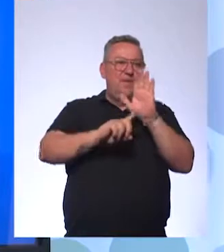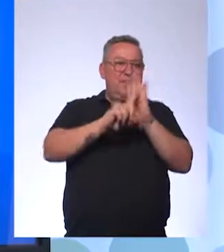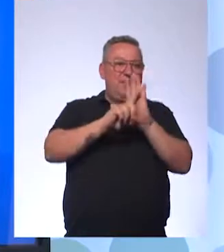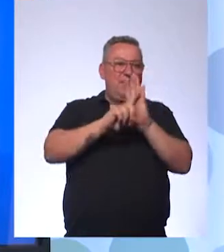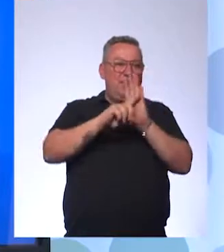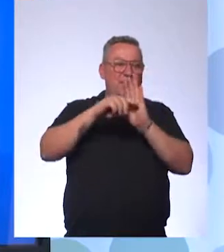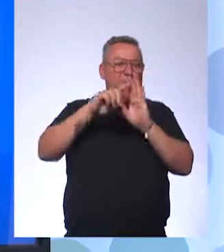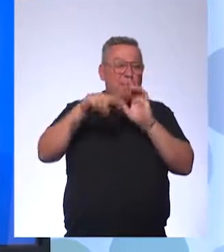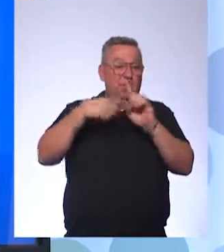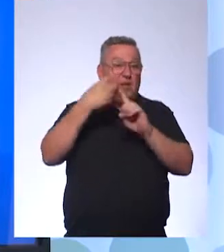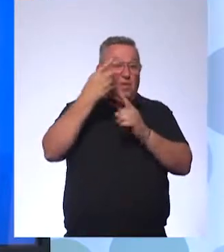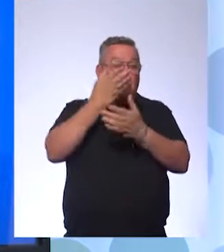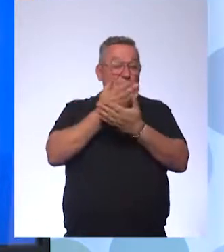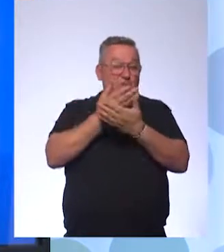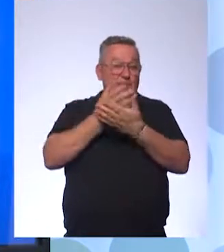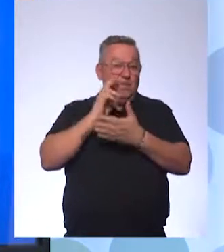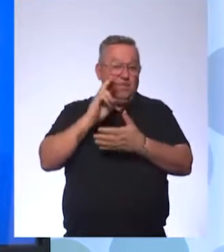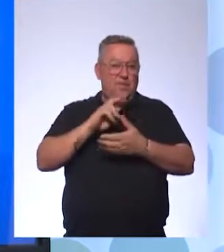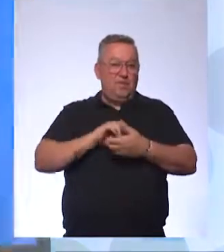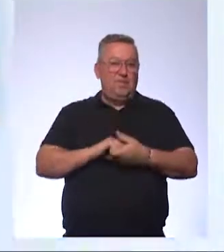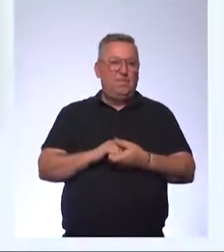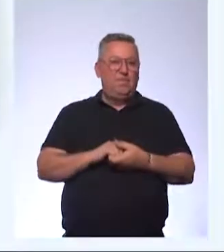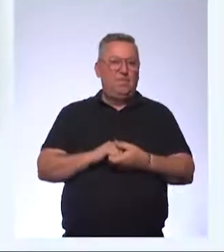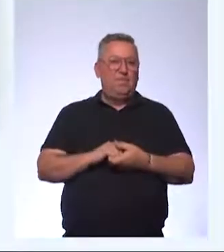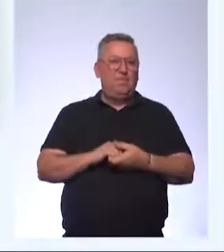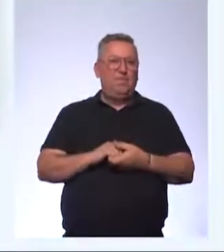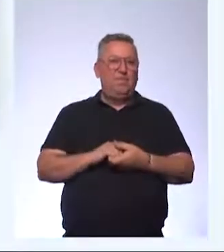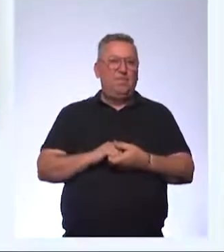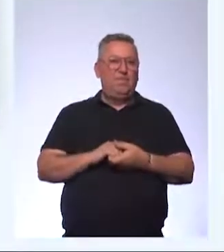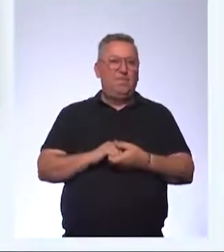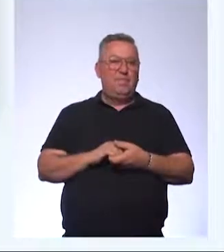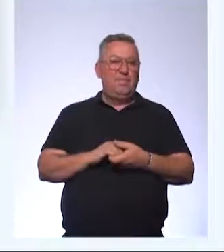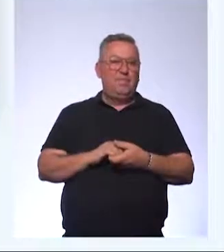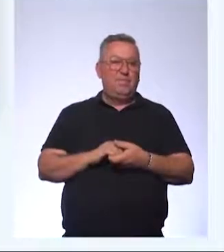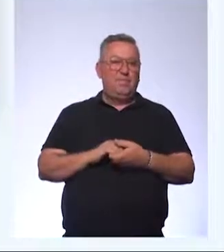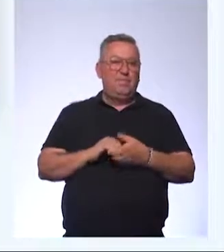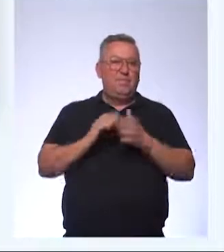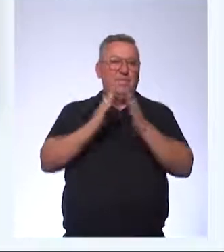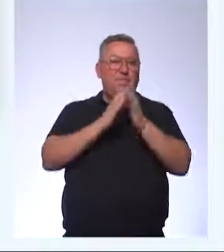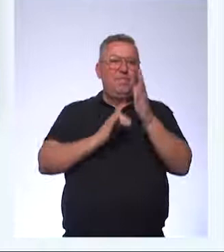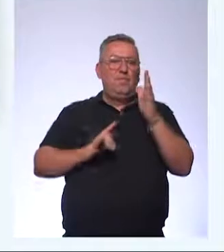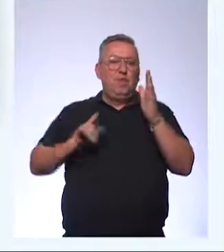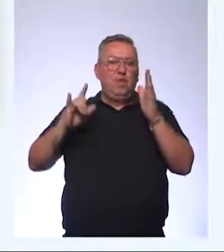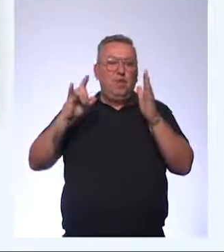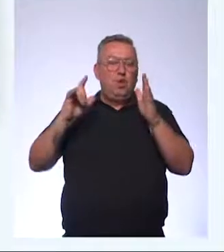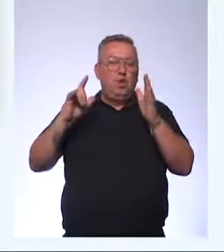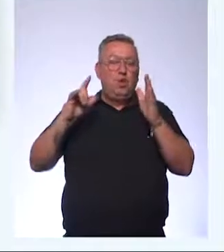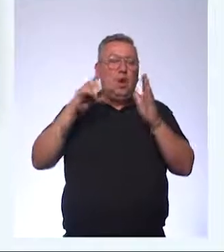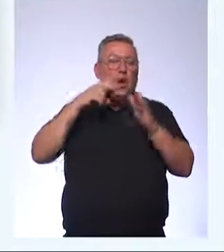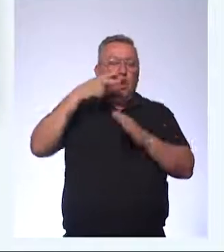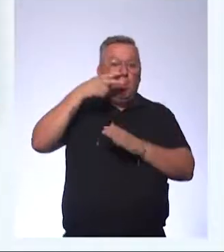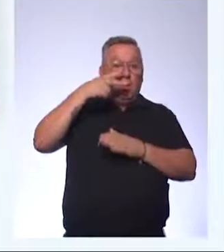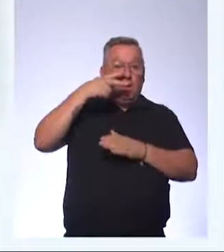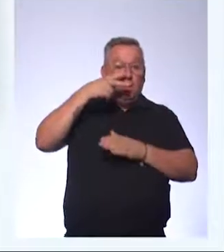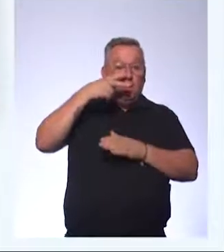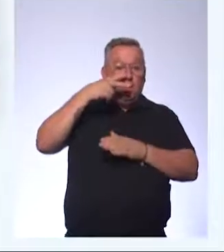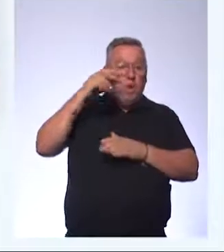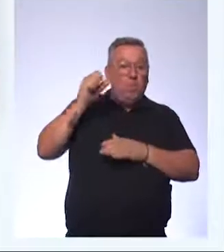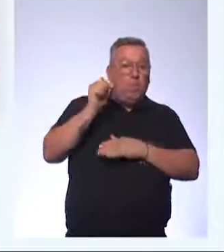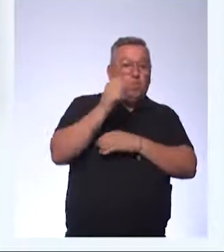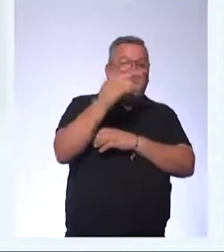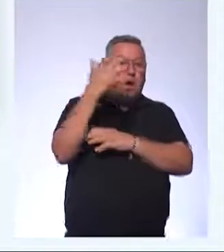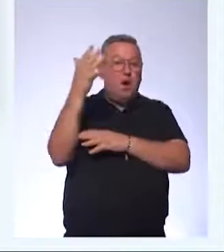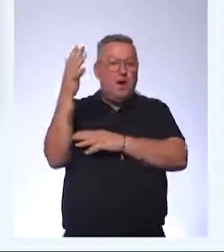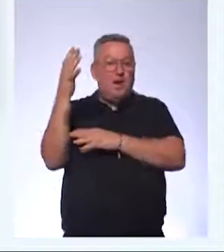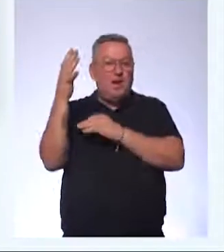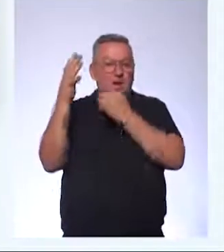de mais um estudante. Na tela. O Quilombo dos Palmares foi o maior quilombo que existiu